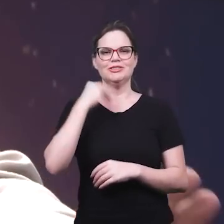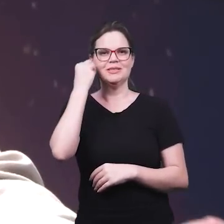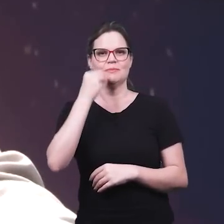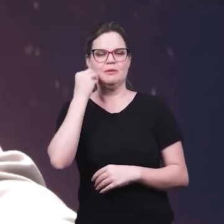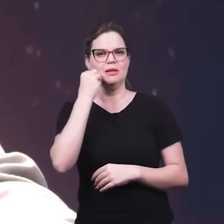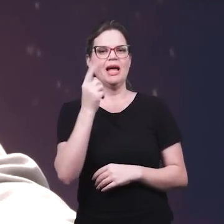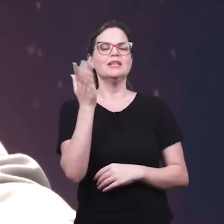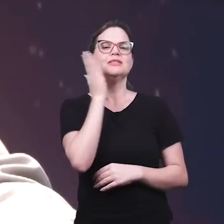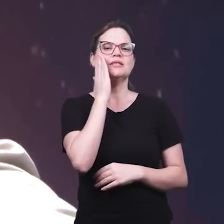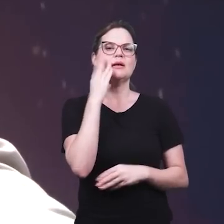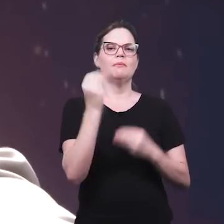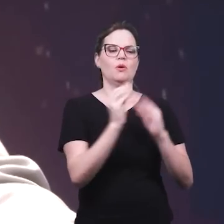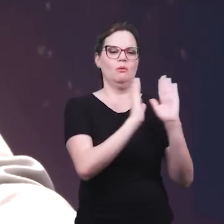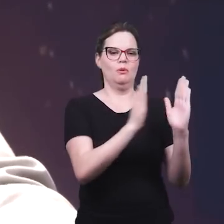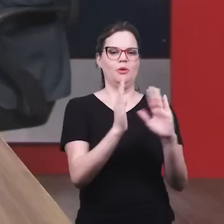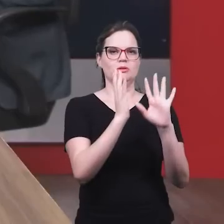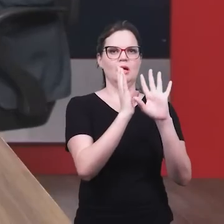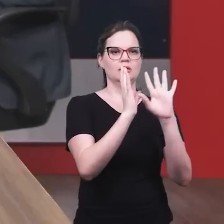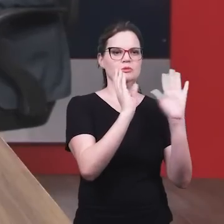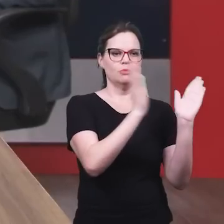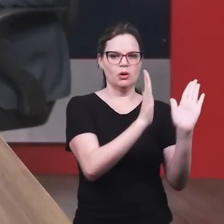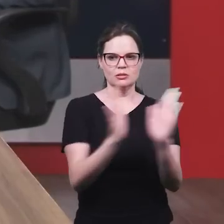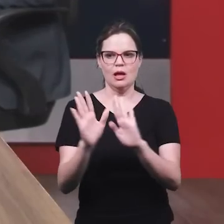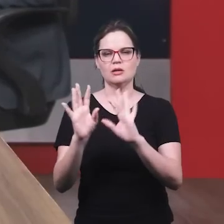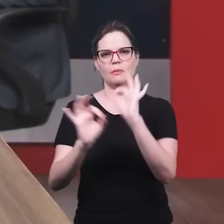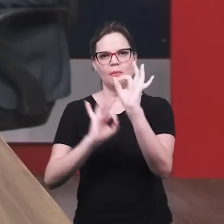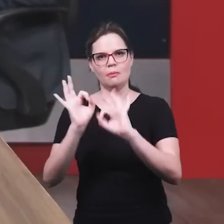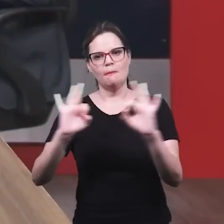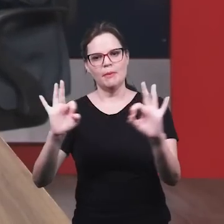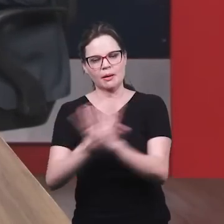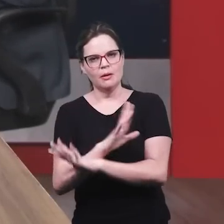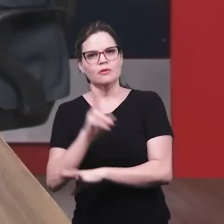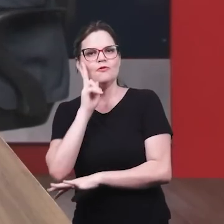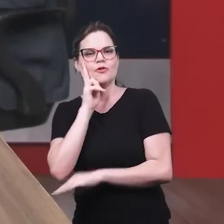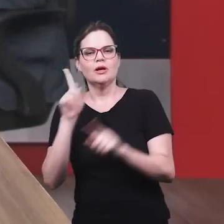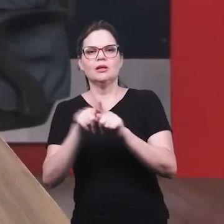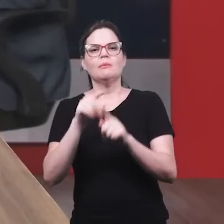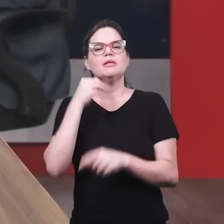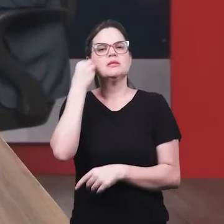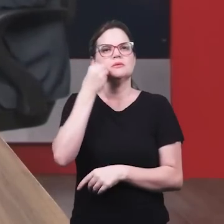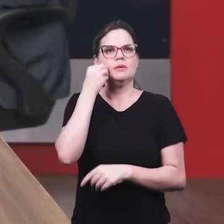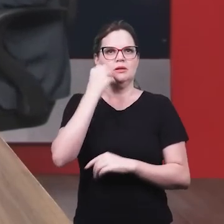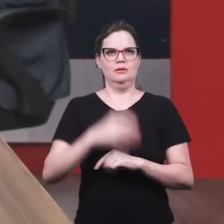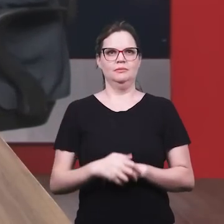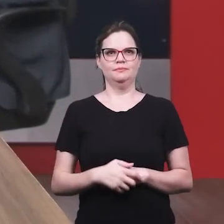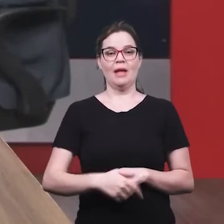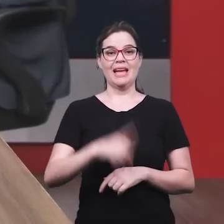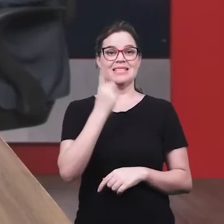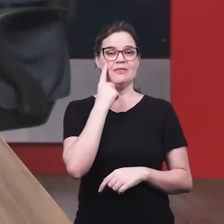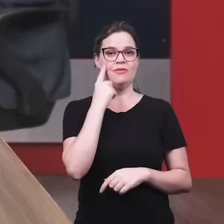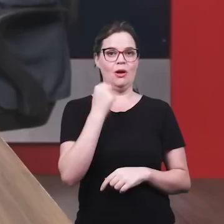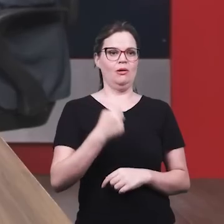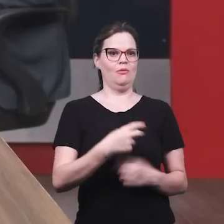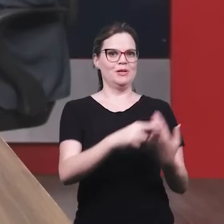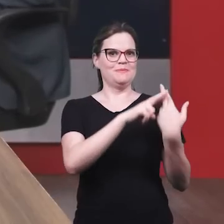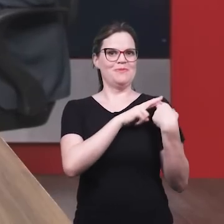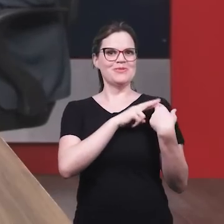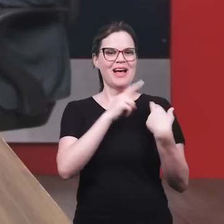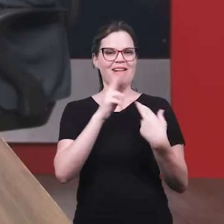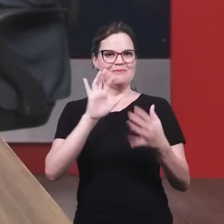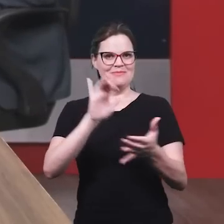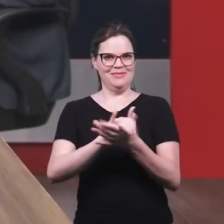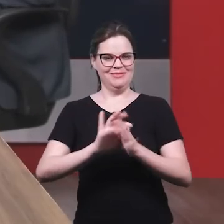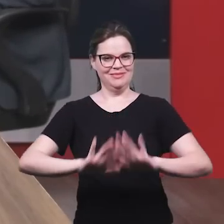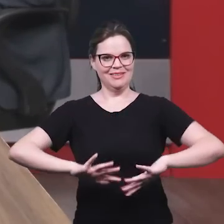né? Assim, o versículo 9 chega até a dizer o seguinte, quando diz assim, e logo que o mestre Sala provou a água feita vinho, quer